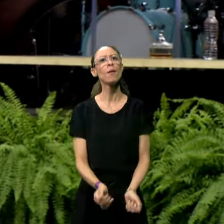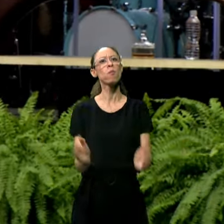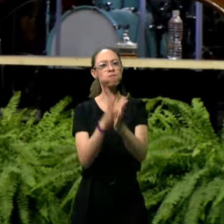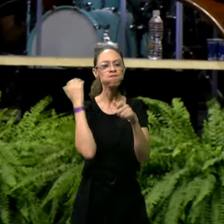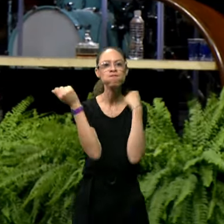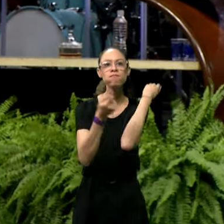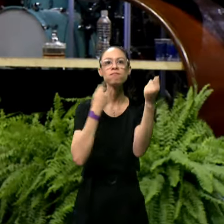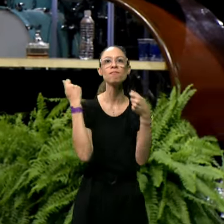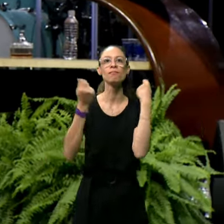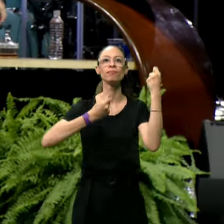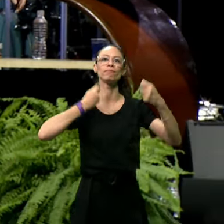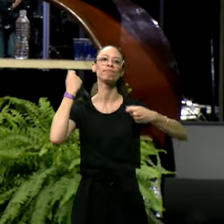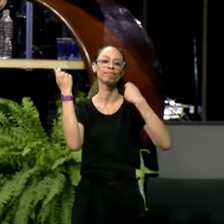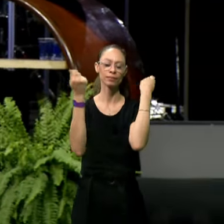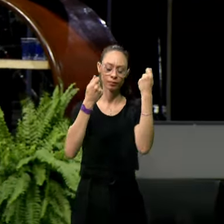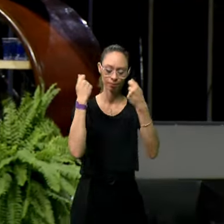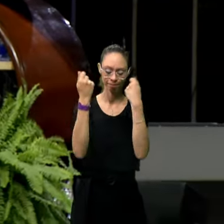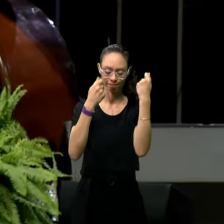Aleluia!